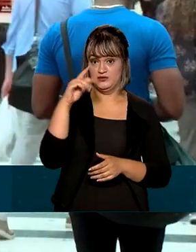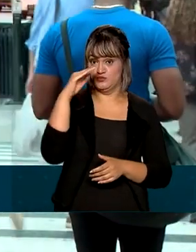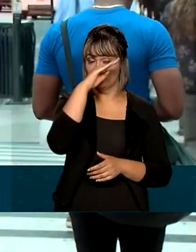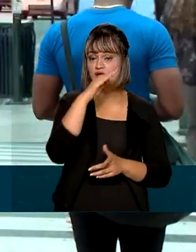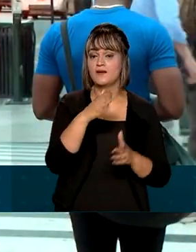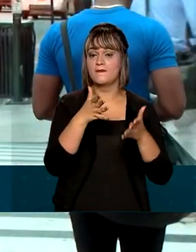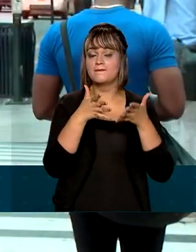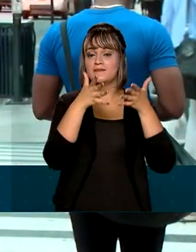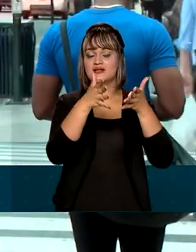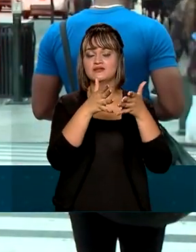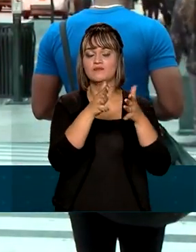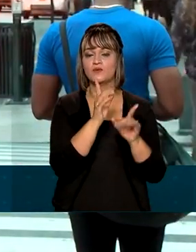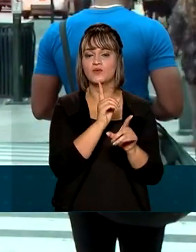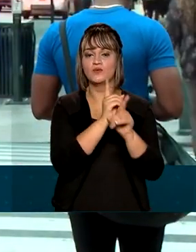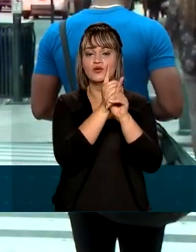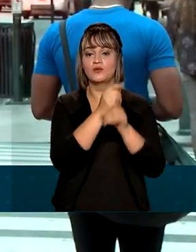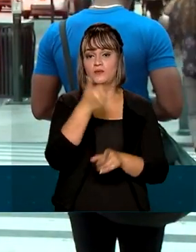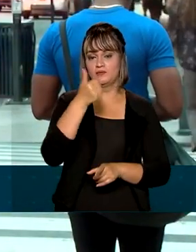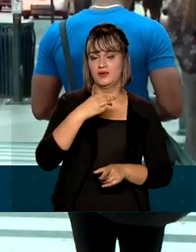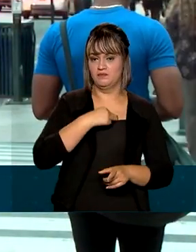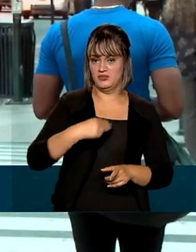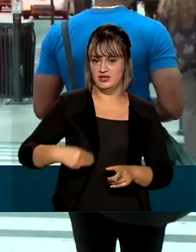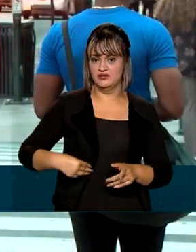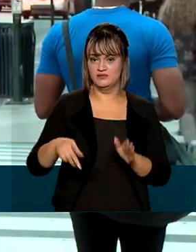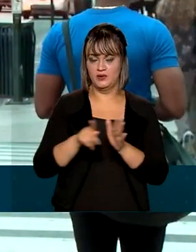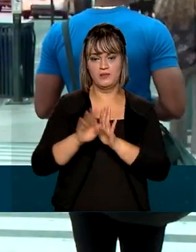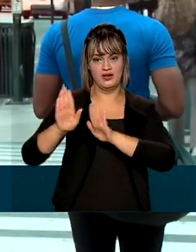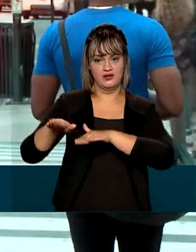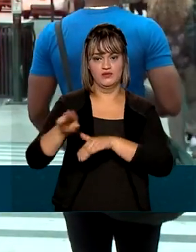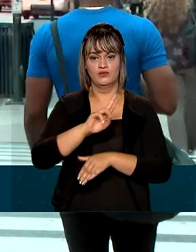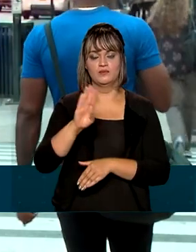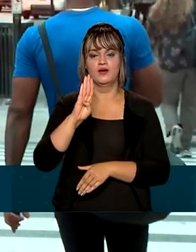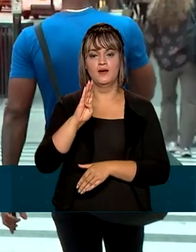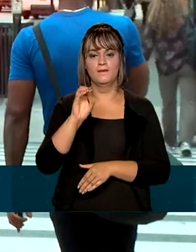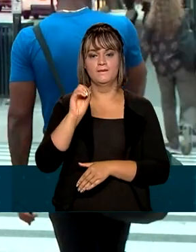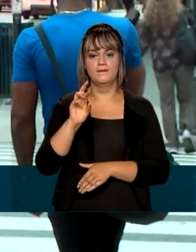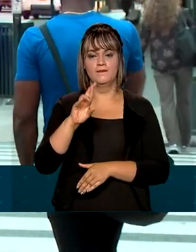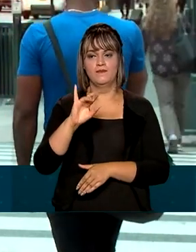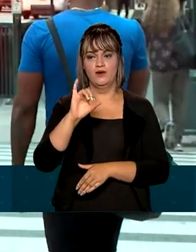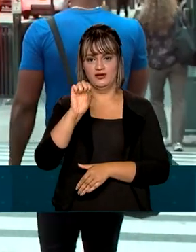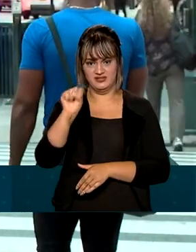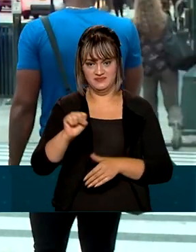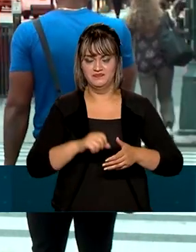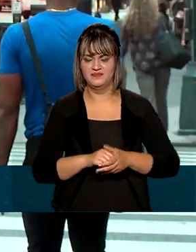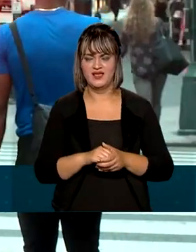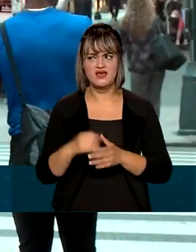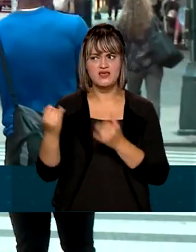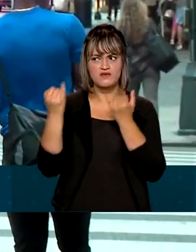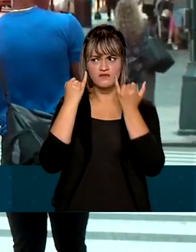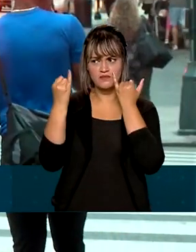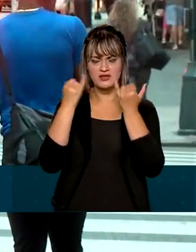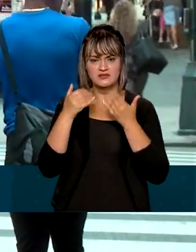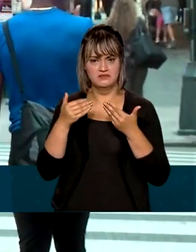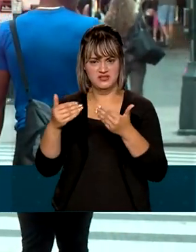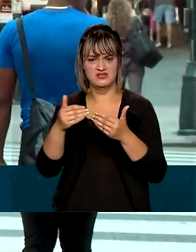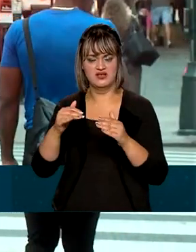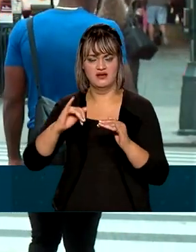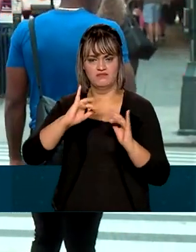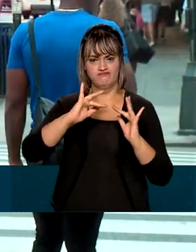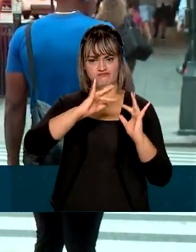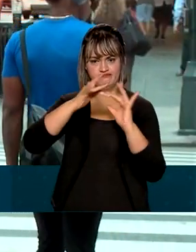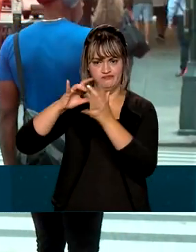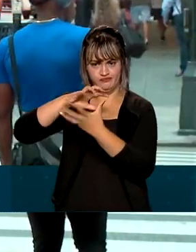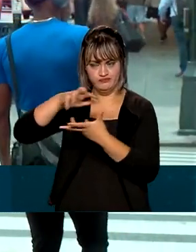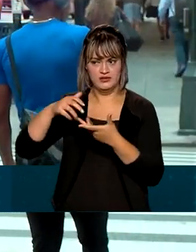de um encontro com o primeiro-ministro do Reino Unido Boris Johnson e segundo informações do ministério das relações